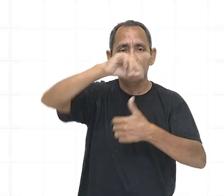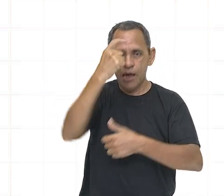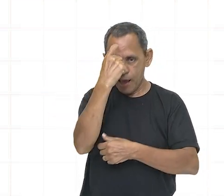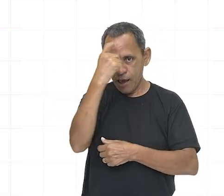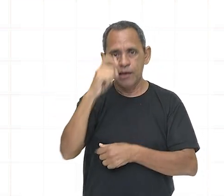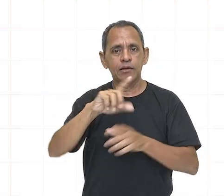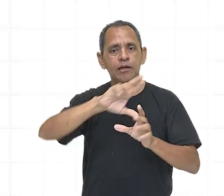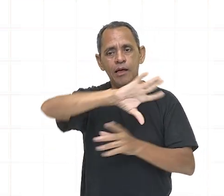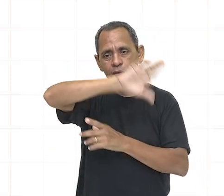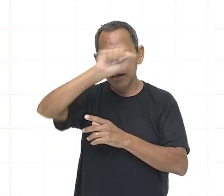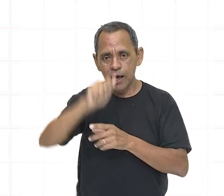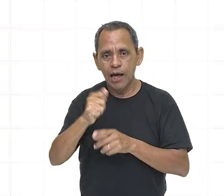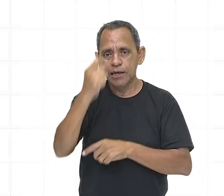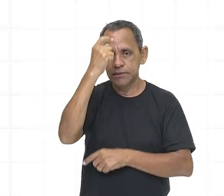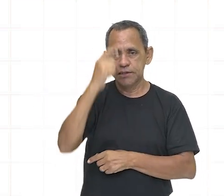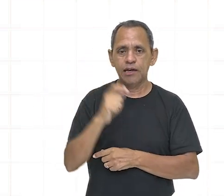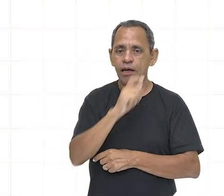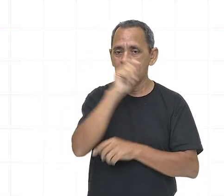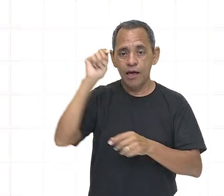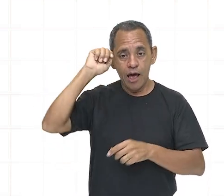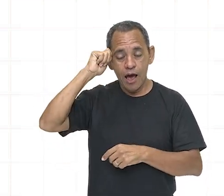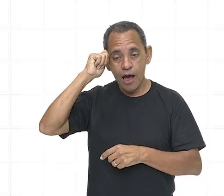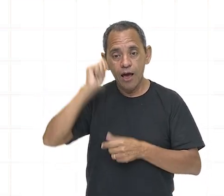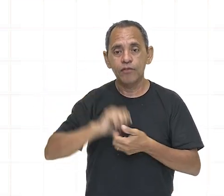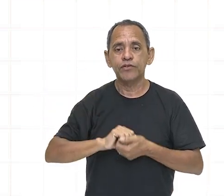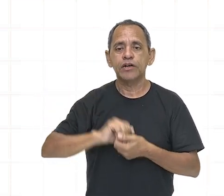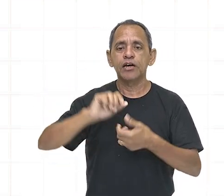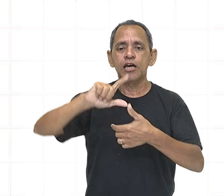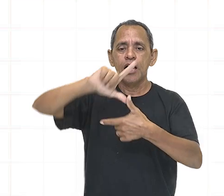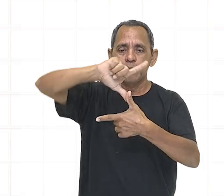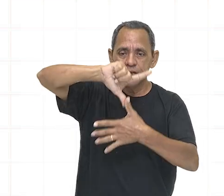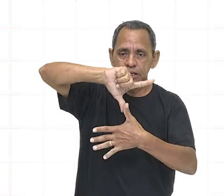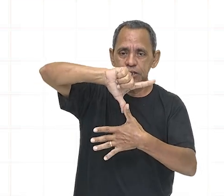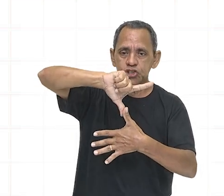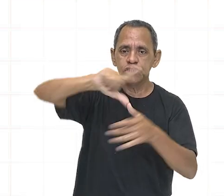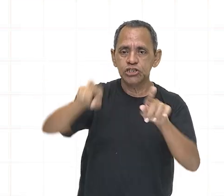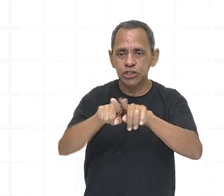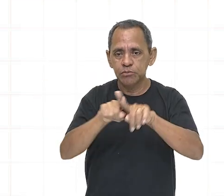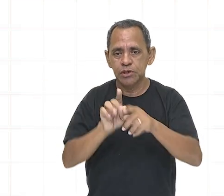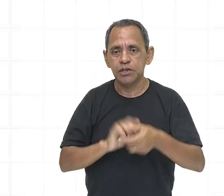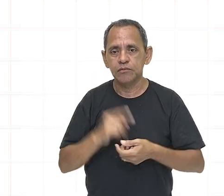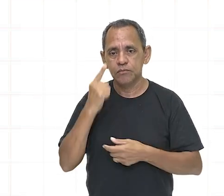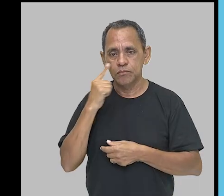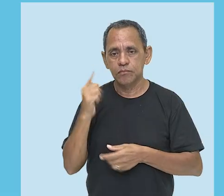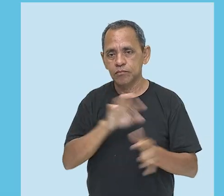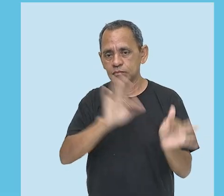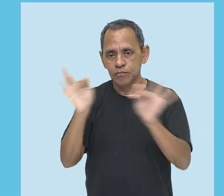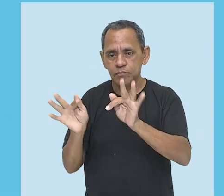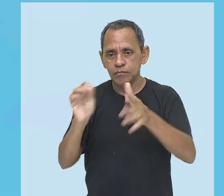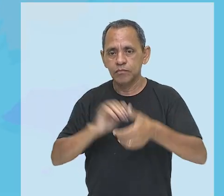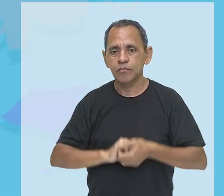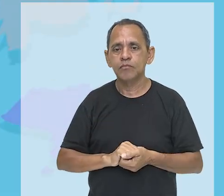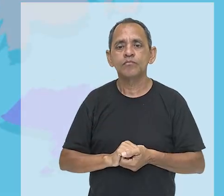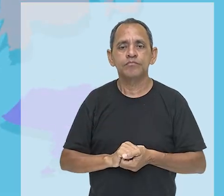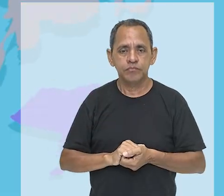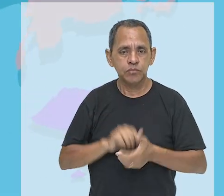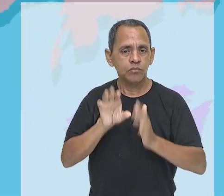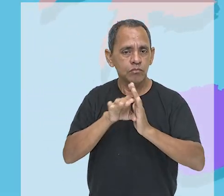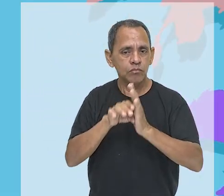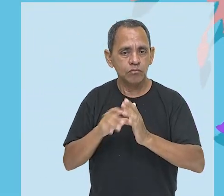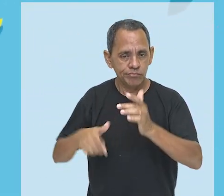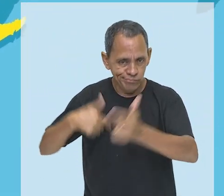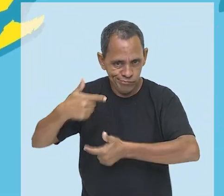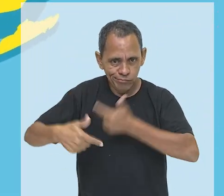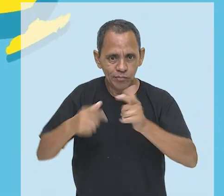América Latina. Nós vamos ver agora um vídeo, gente, sobre esse trabalho no mundo. Preste atenção que a gente já retorna. A concepção de trabalho